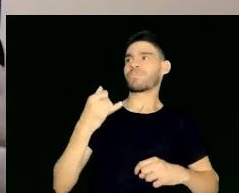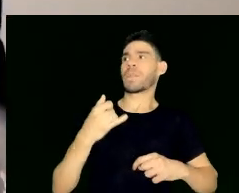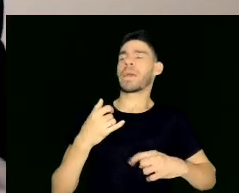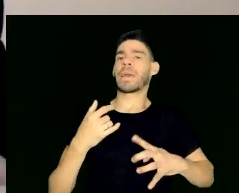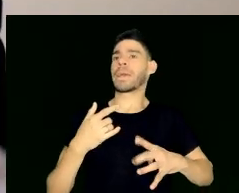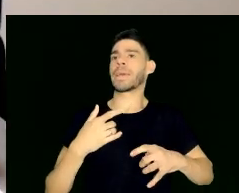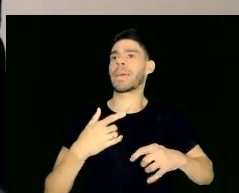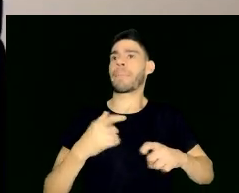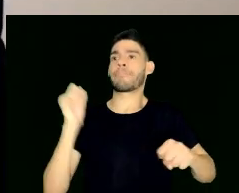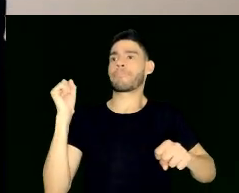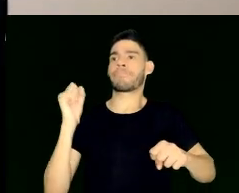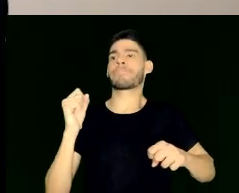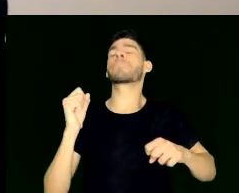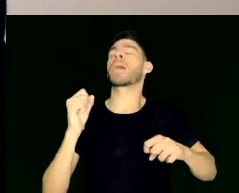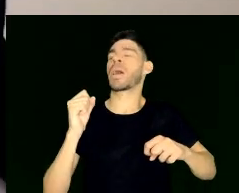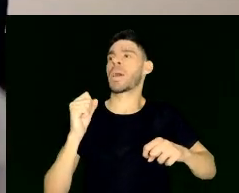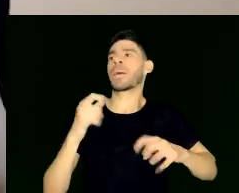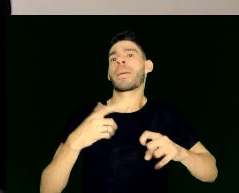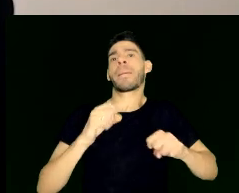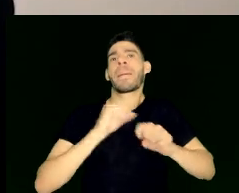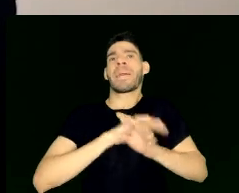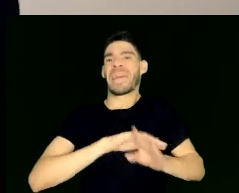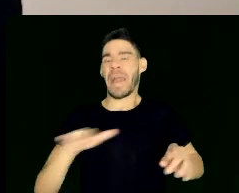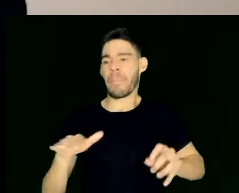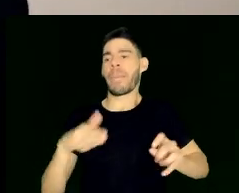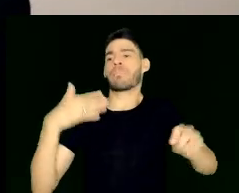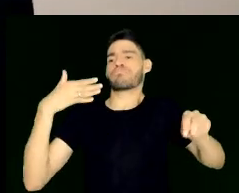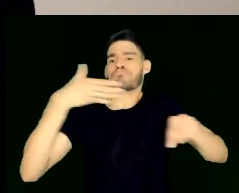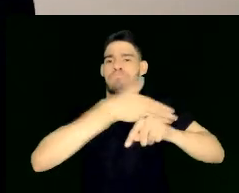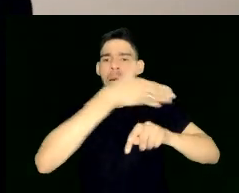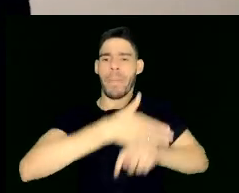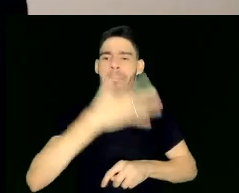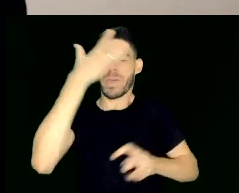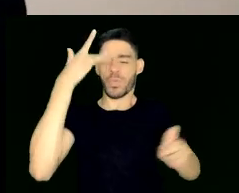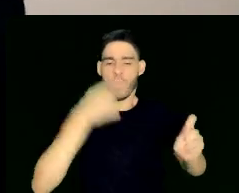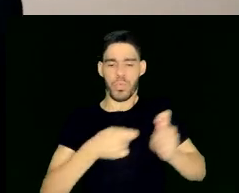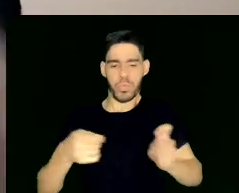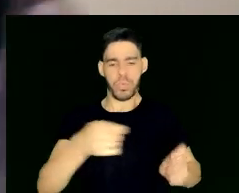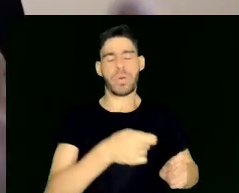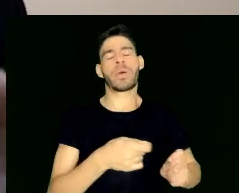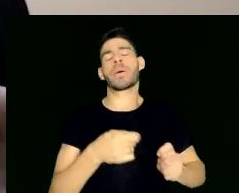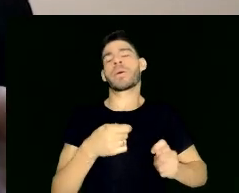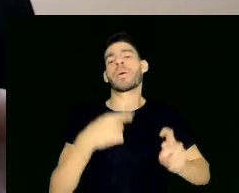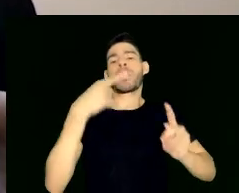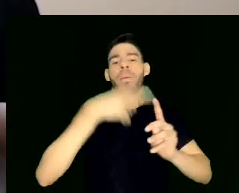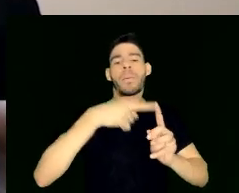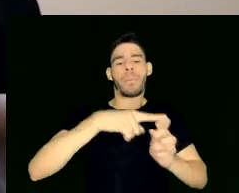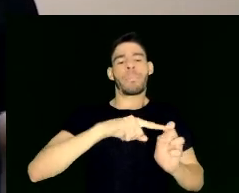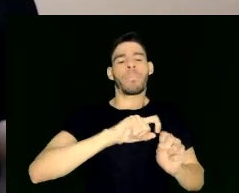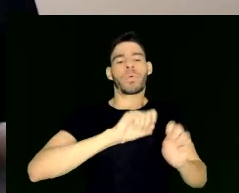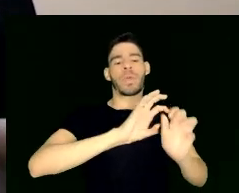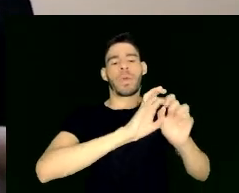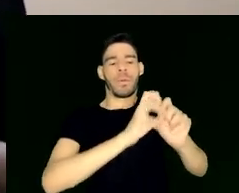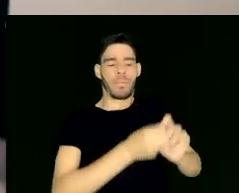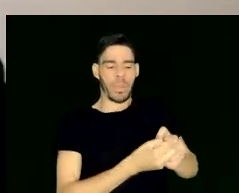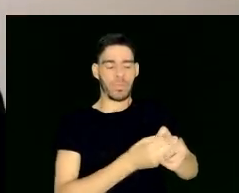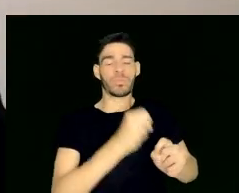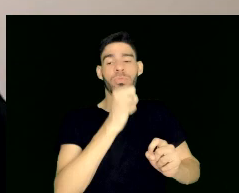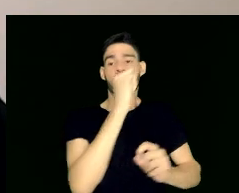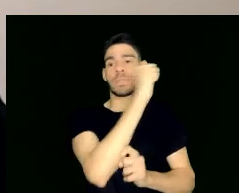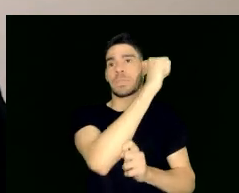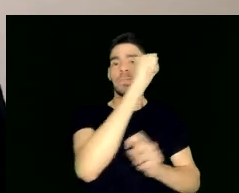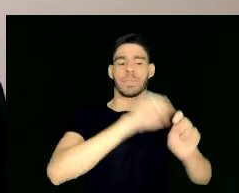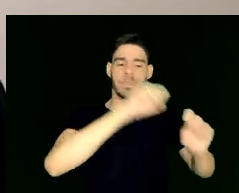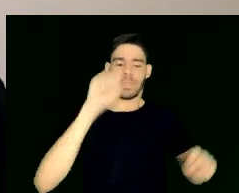a invasão de terras Yanomamis e retire os garimpeiros ilegais que lá estão. Não só porque destroem o ecossistema e, portanto, a